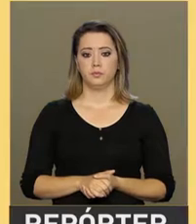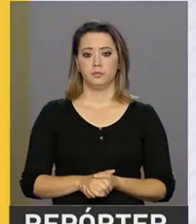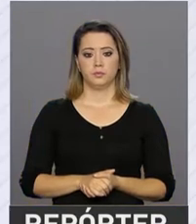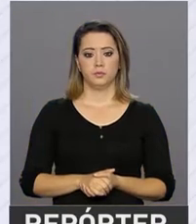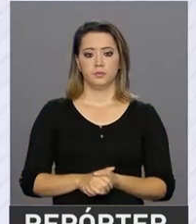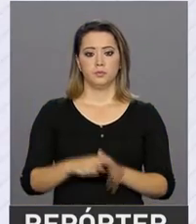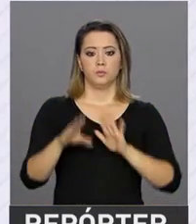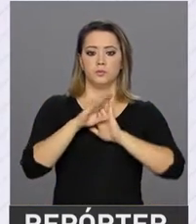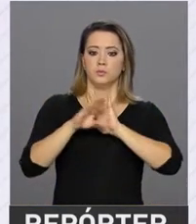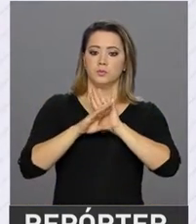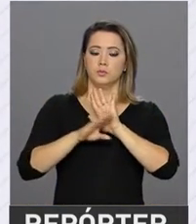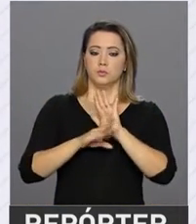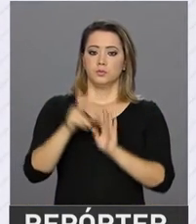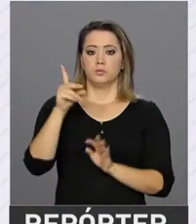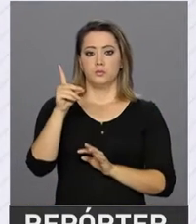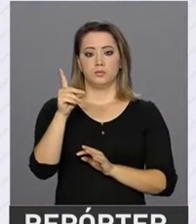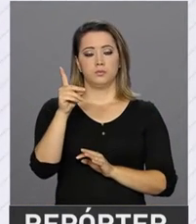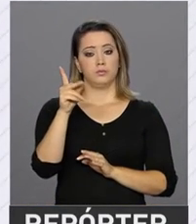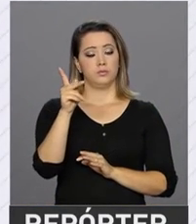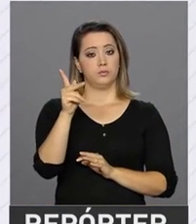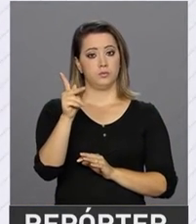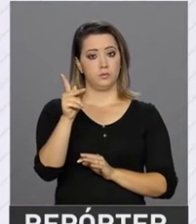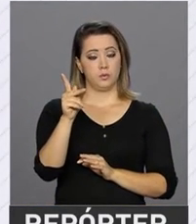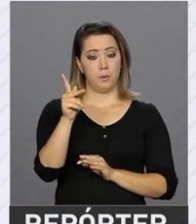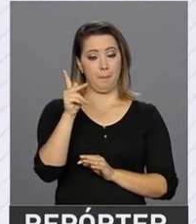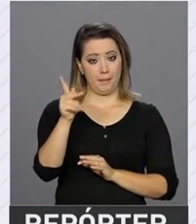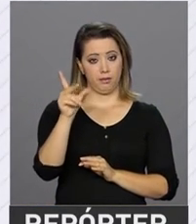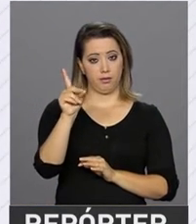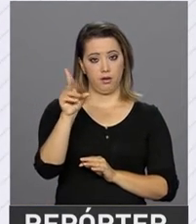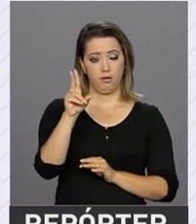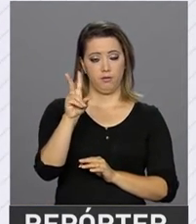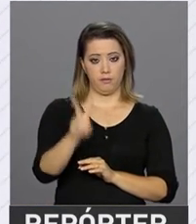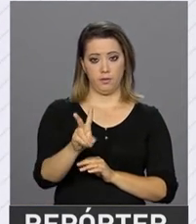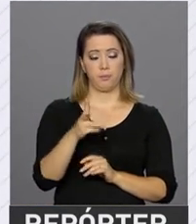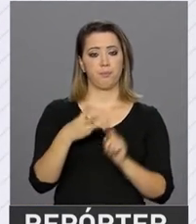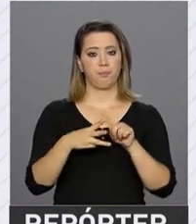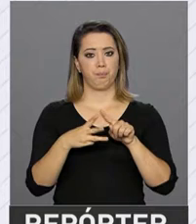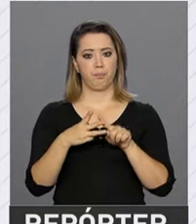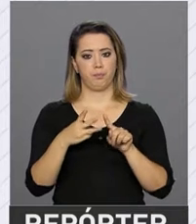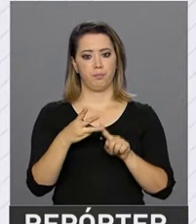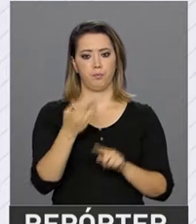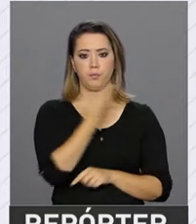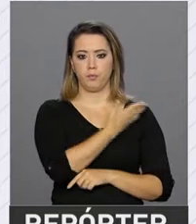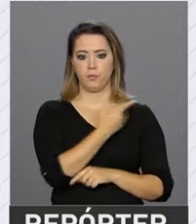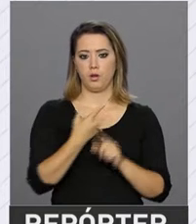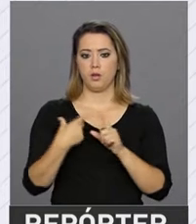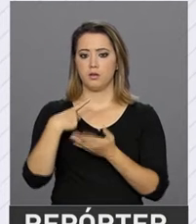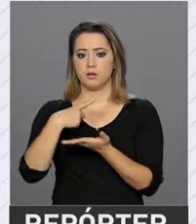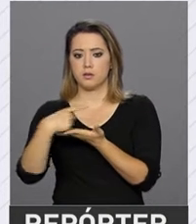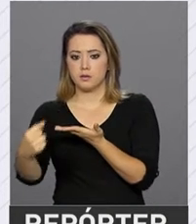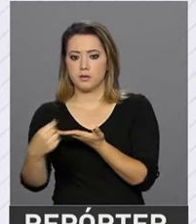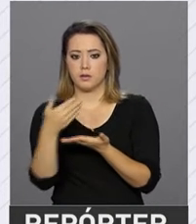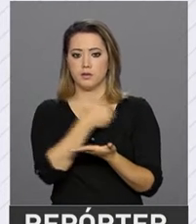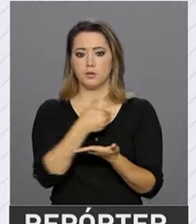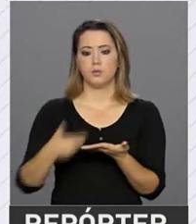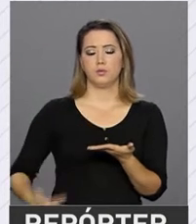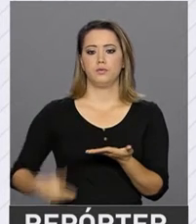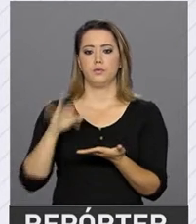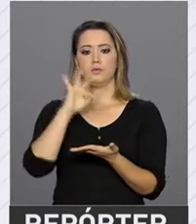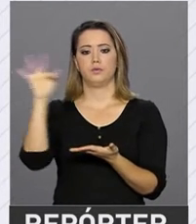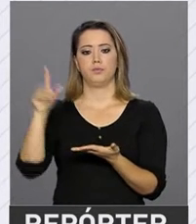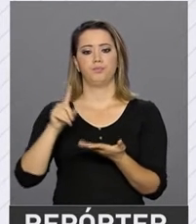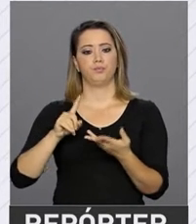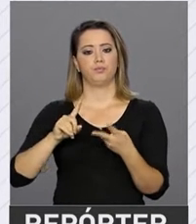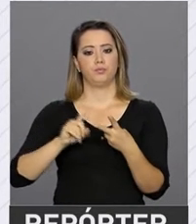o programa de desligamento voluntário prevê três opções a saída do servidor público do governo federal